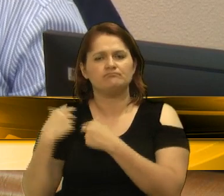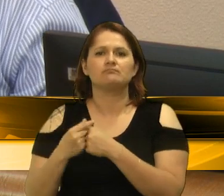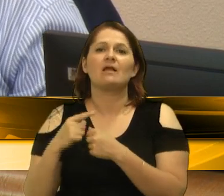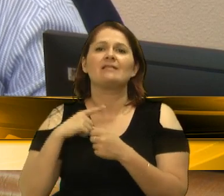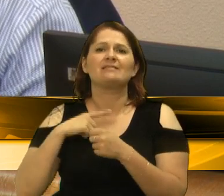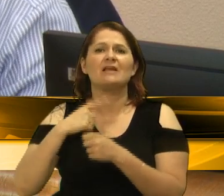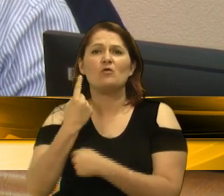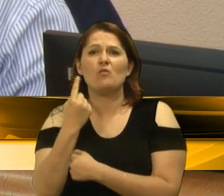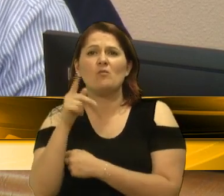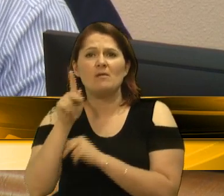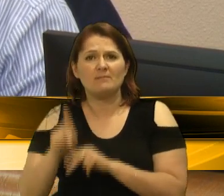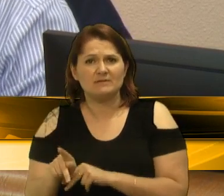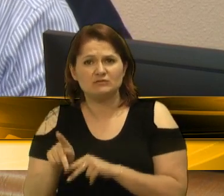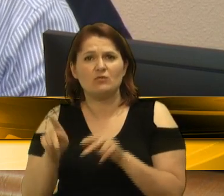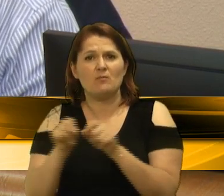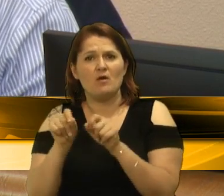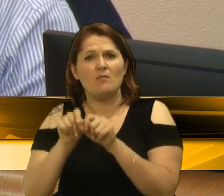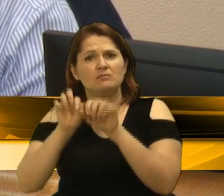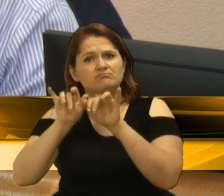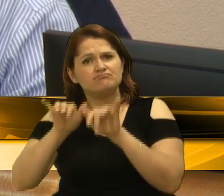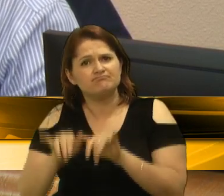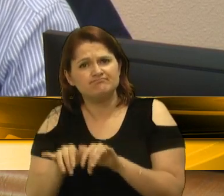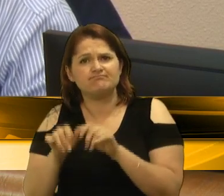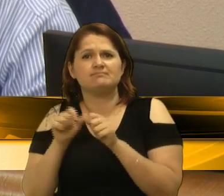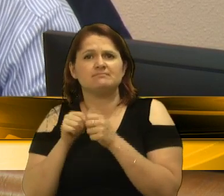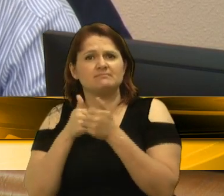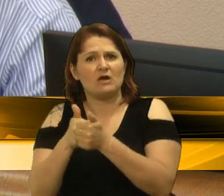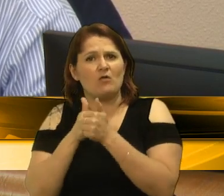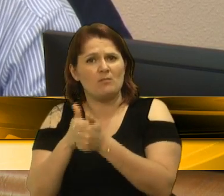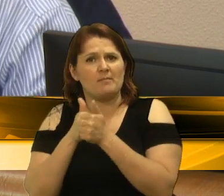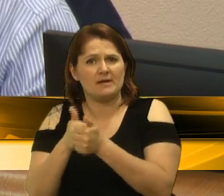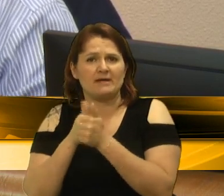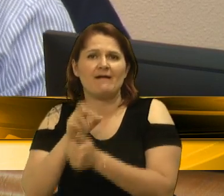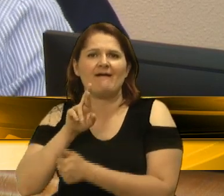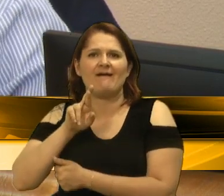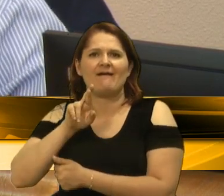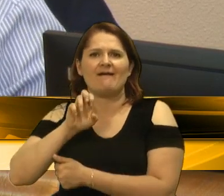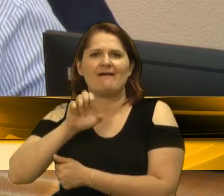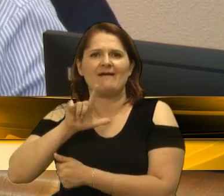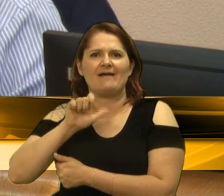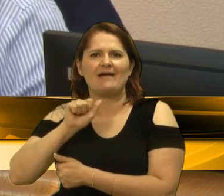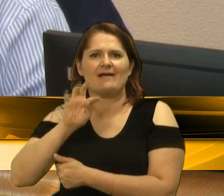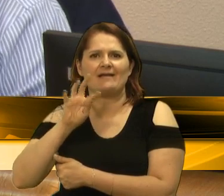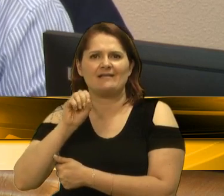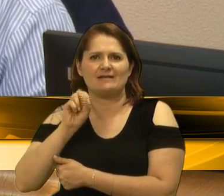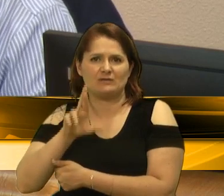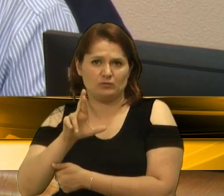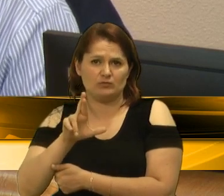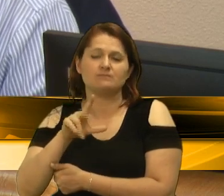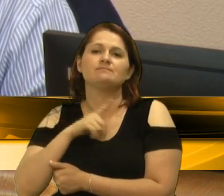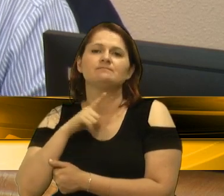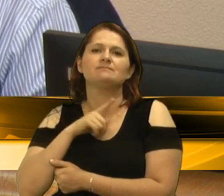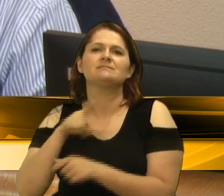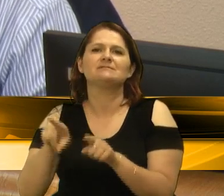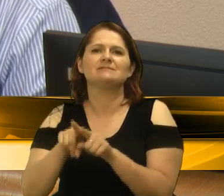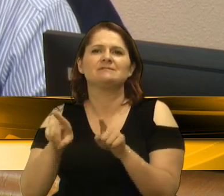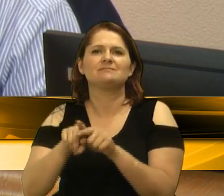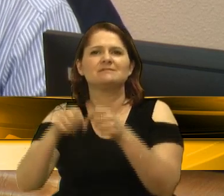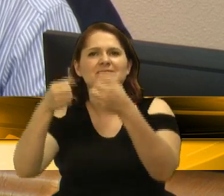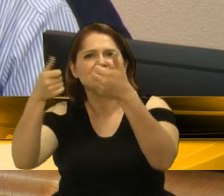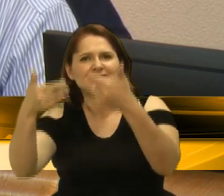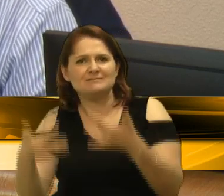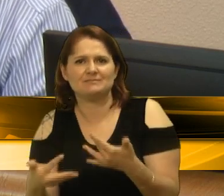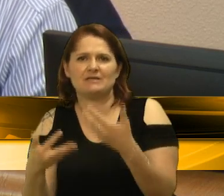haver notificação ao prefeito acompanhado de cópia do projeto de decreto legislativo, juntamente com a legislatura, com a justificativa, ou melhor,